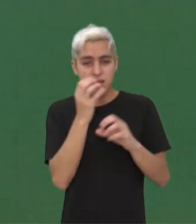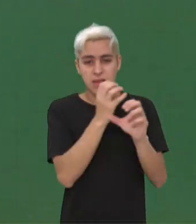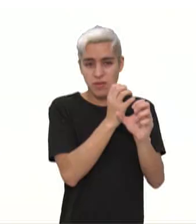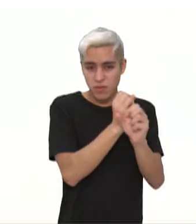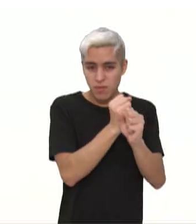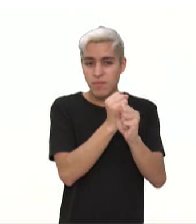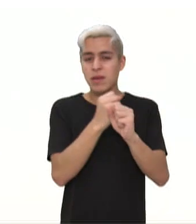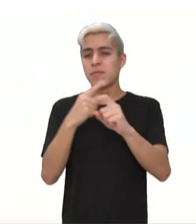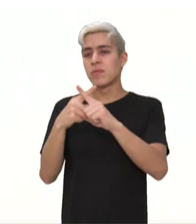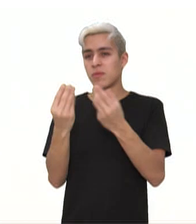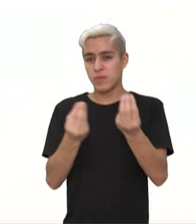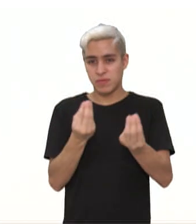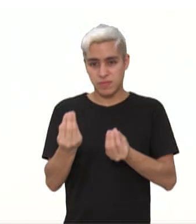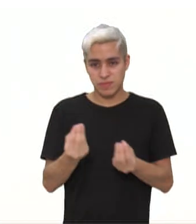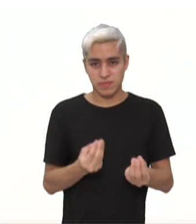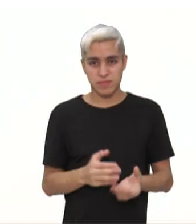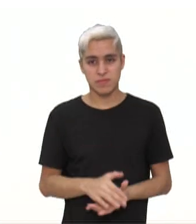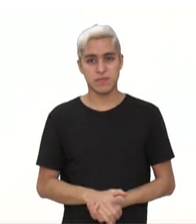vai dar certo.